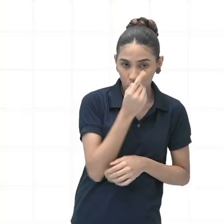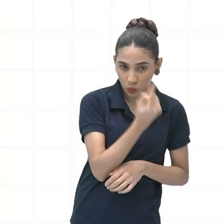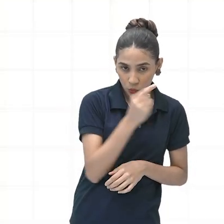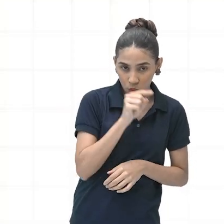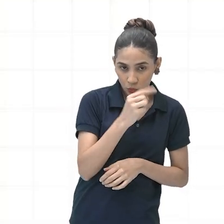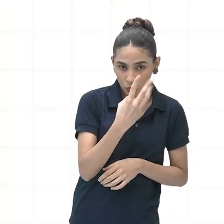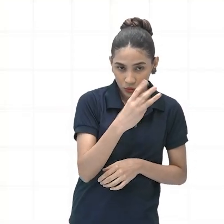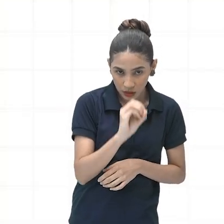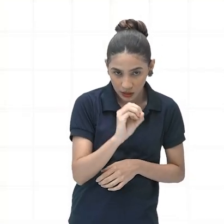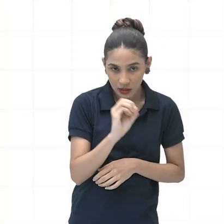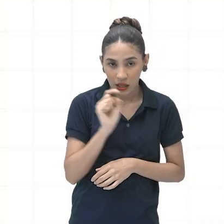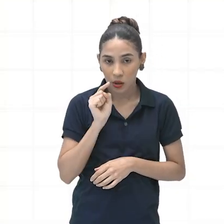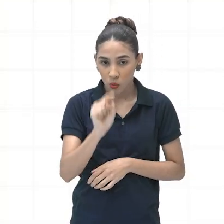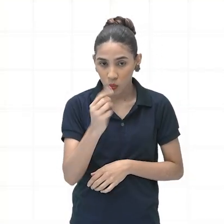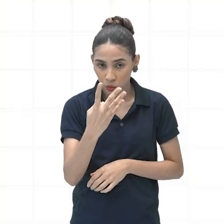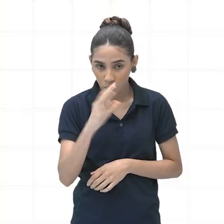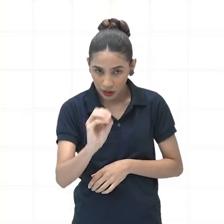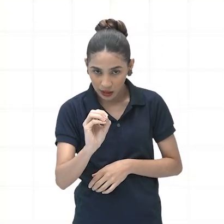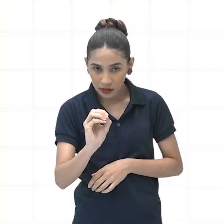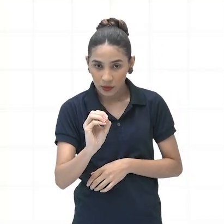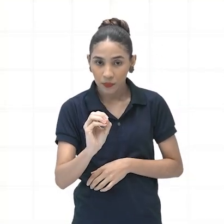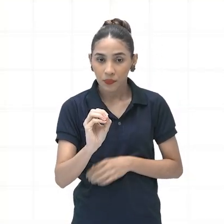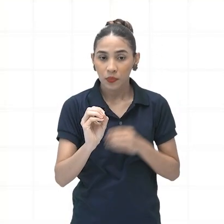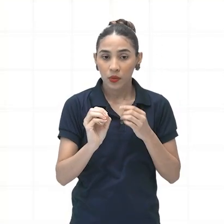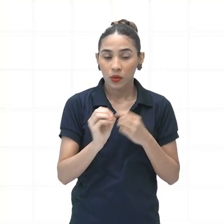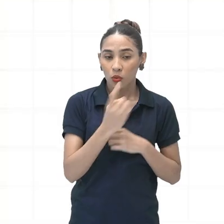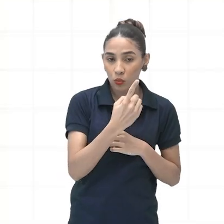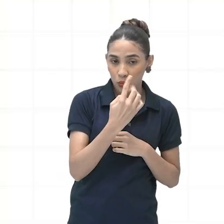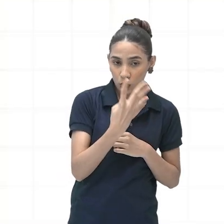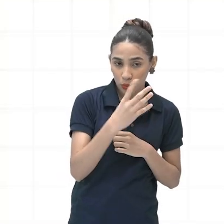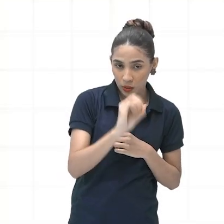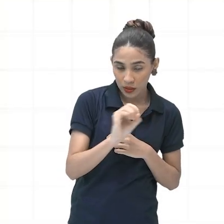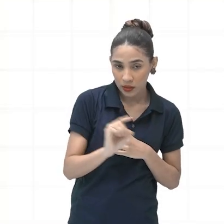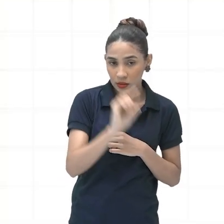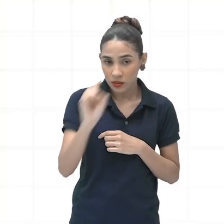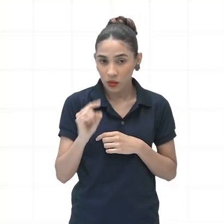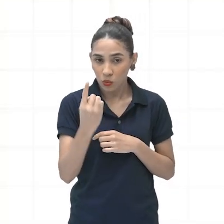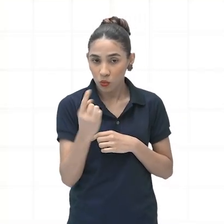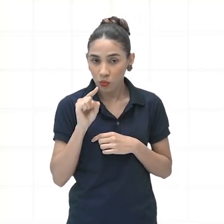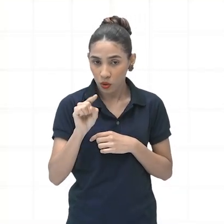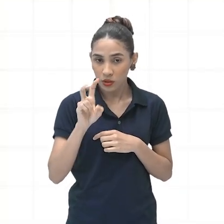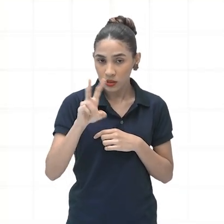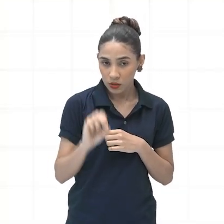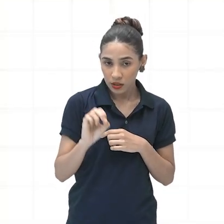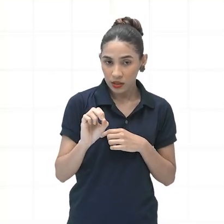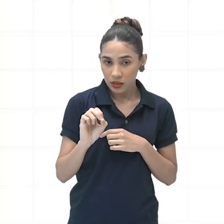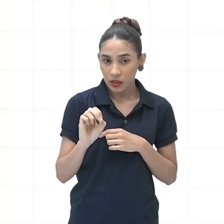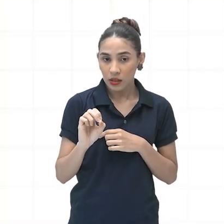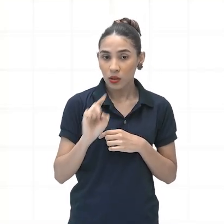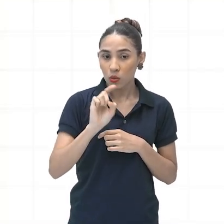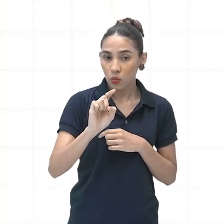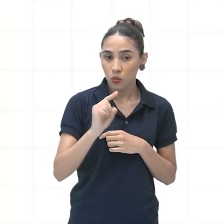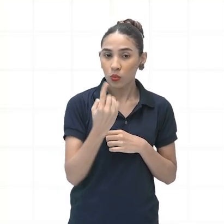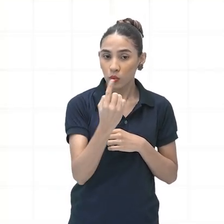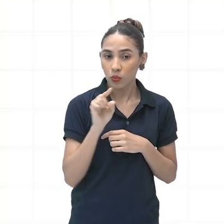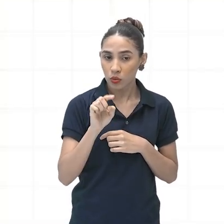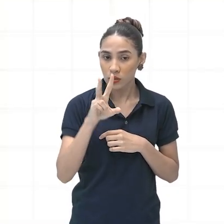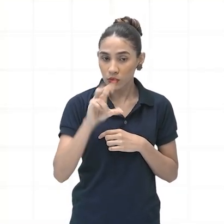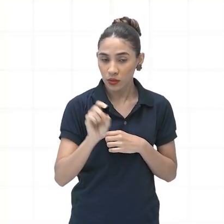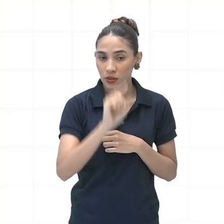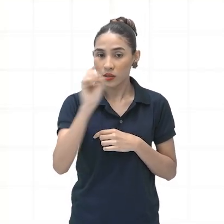1,30 a 1,40, de 1,40 a 1,50, de 1,50 a 1,60,